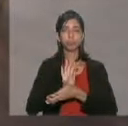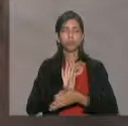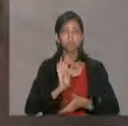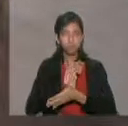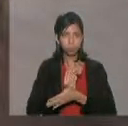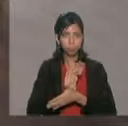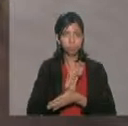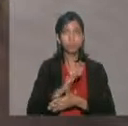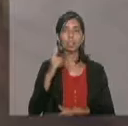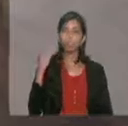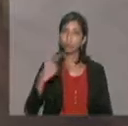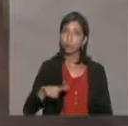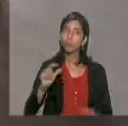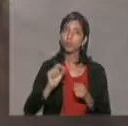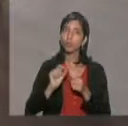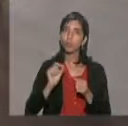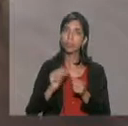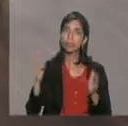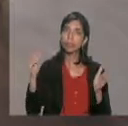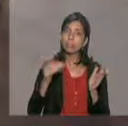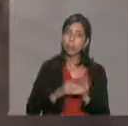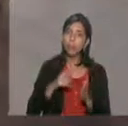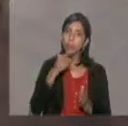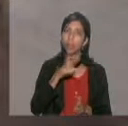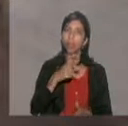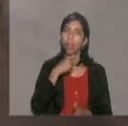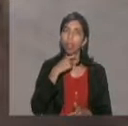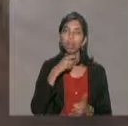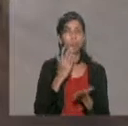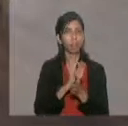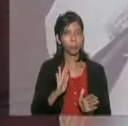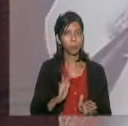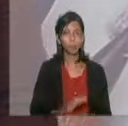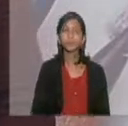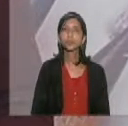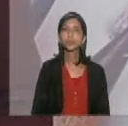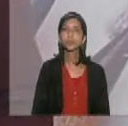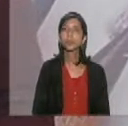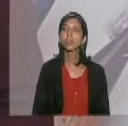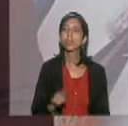Tipo pão, bem no princípio. Alimentos que esfarelam, tipo biscoito, creme cracker,